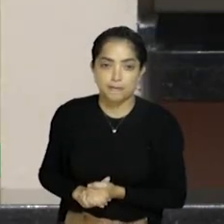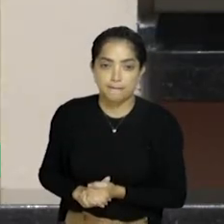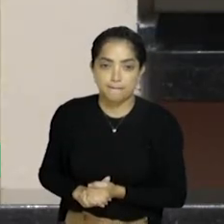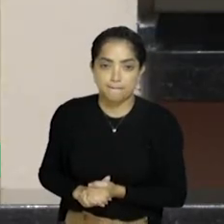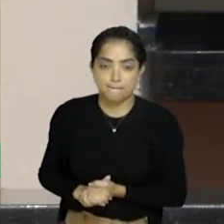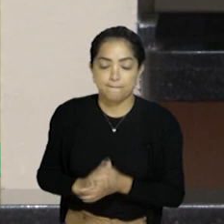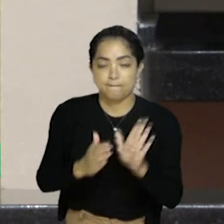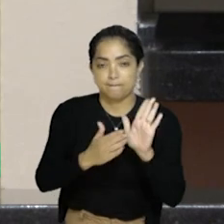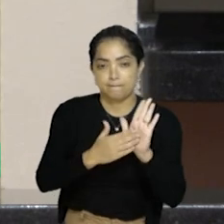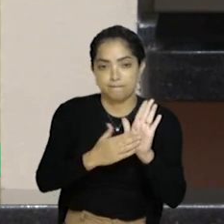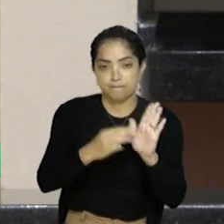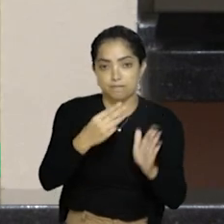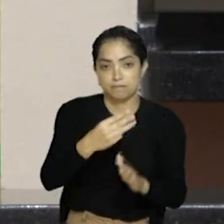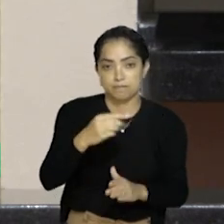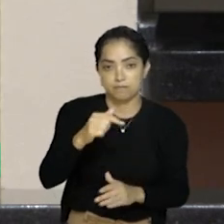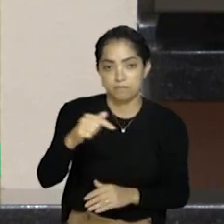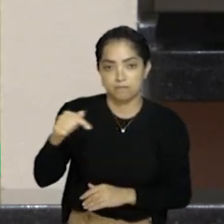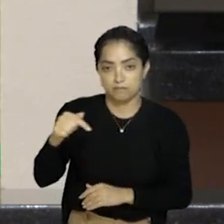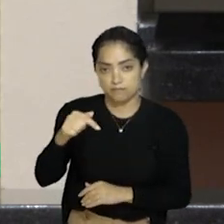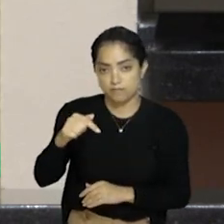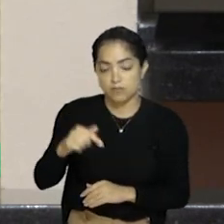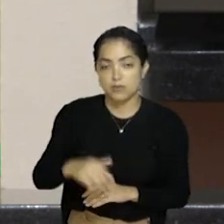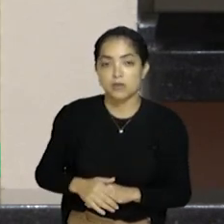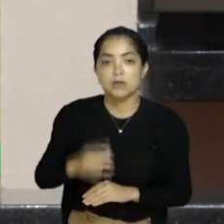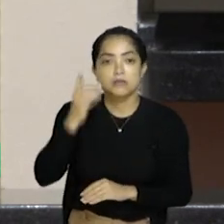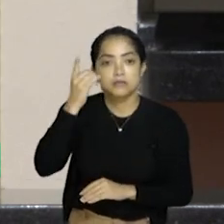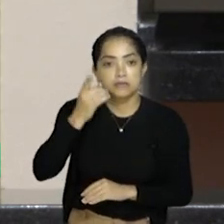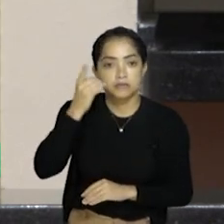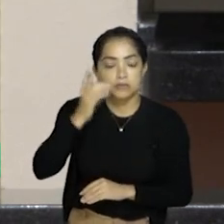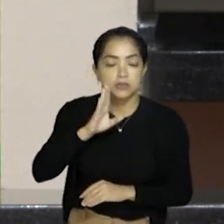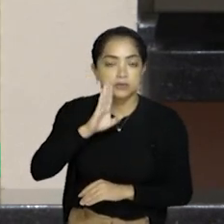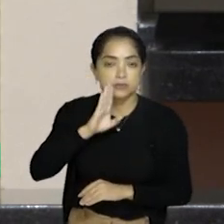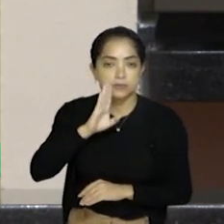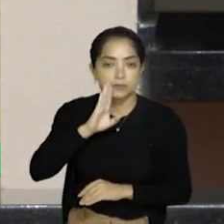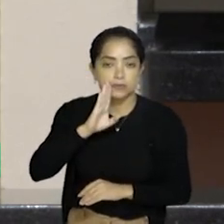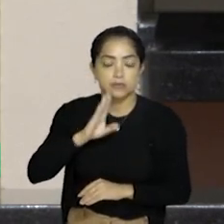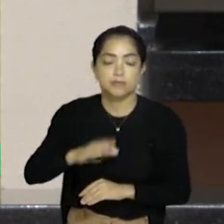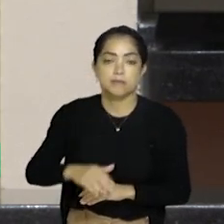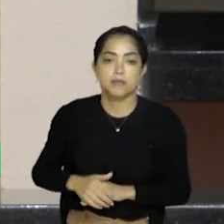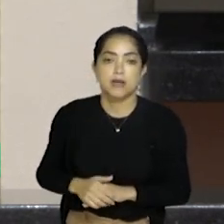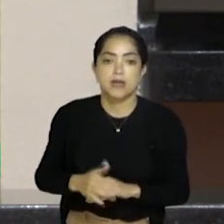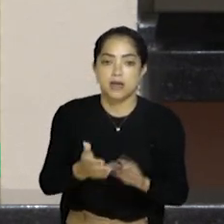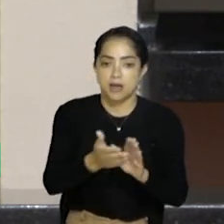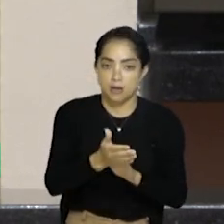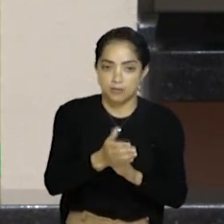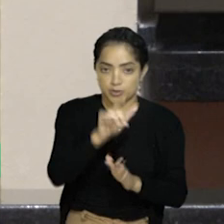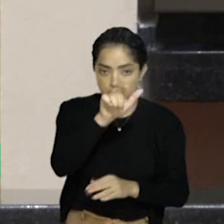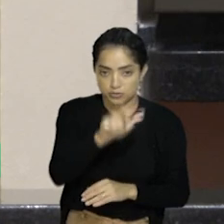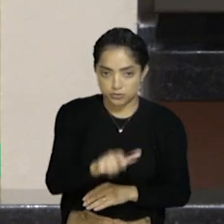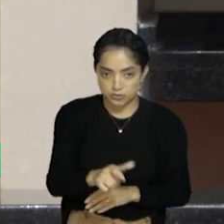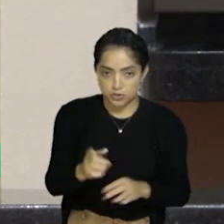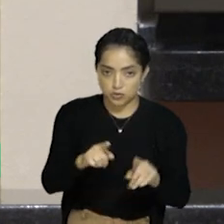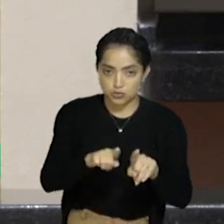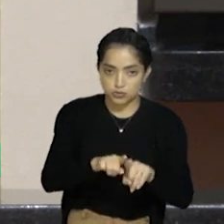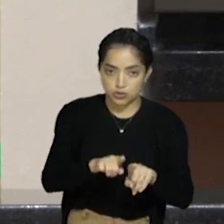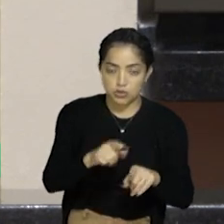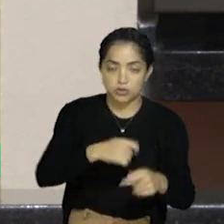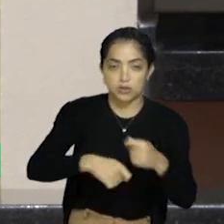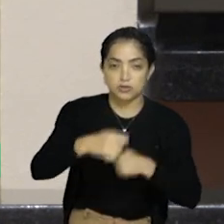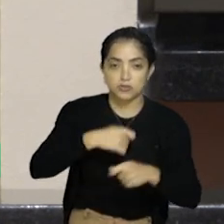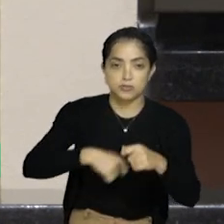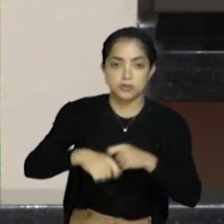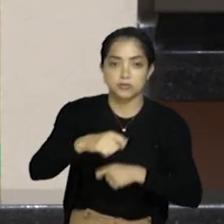proposição 377 tanilson Berlanda manifestando aplausos sócio administrador